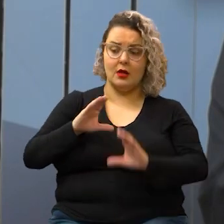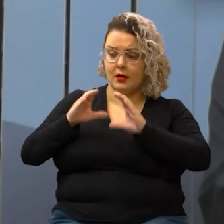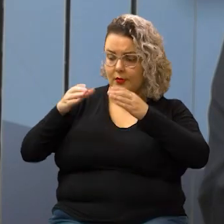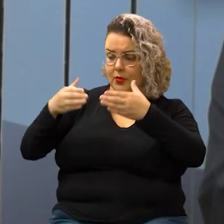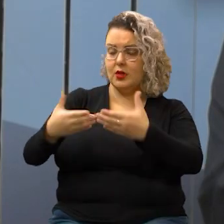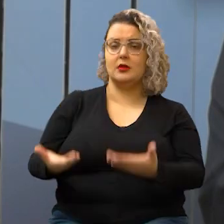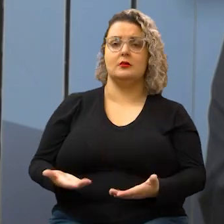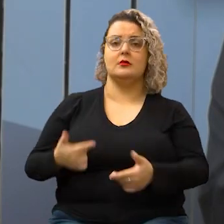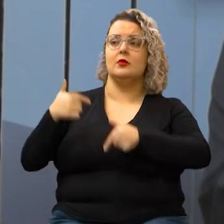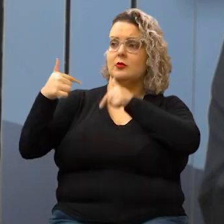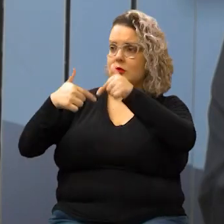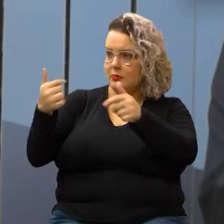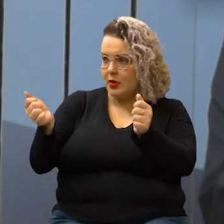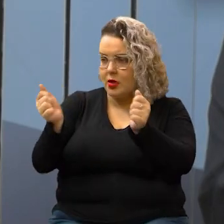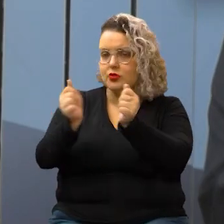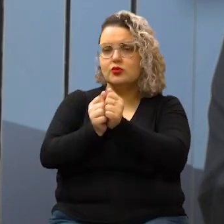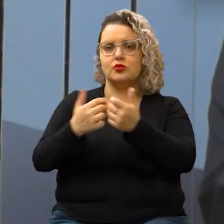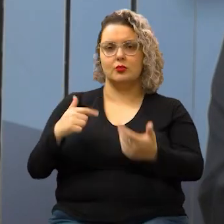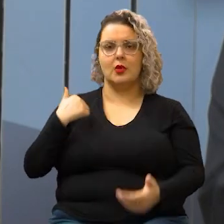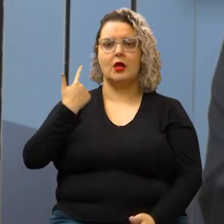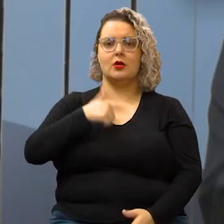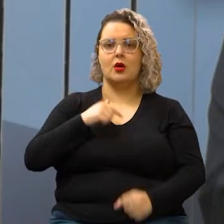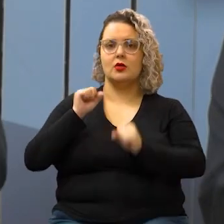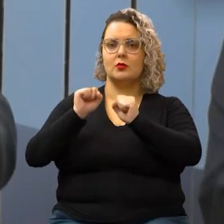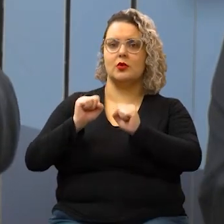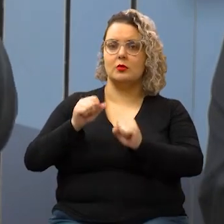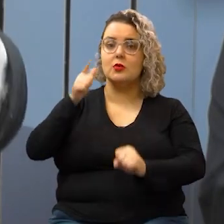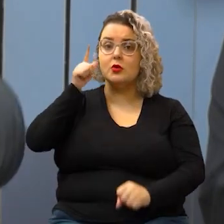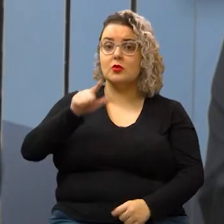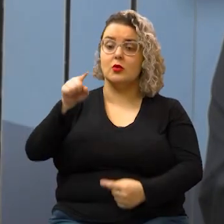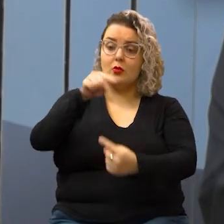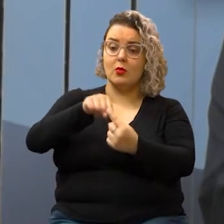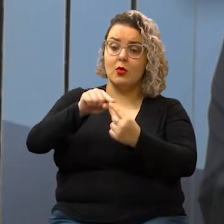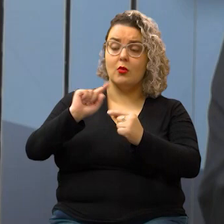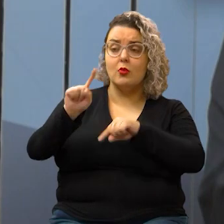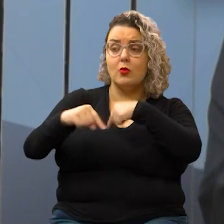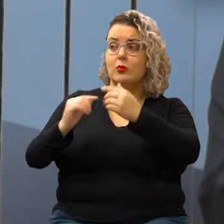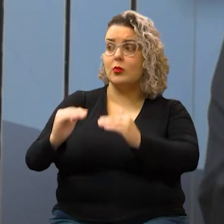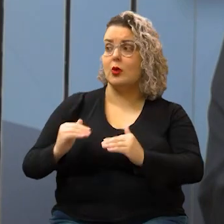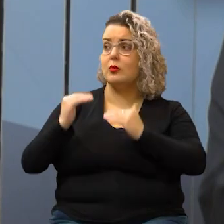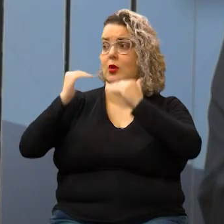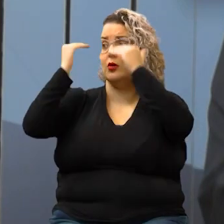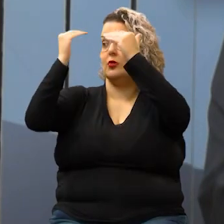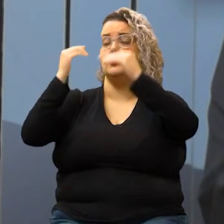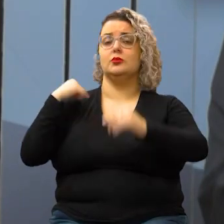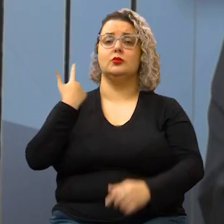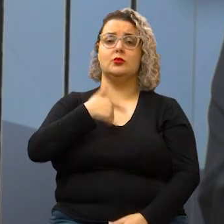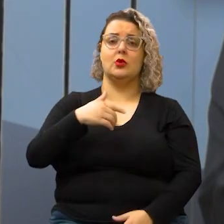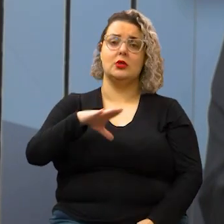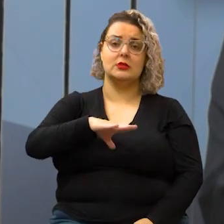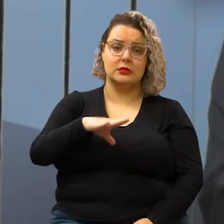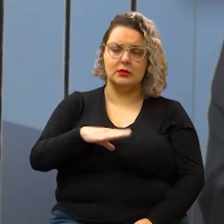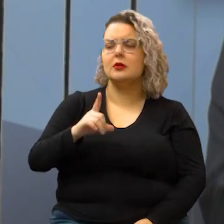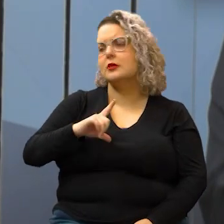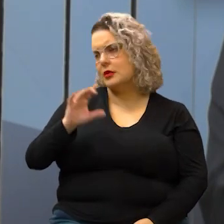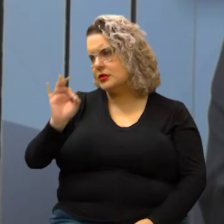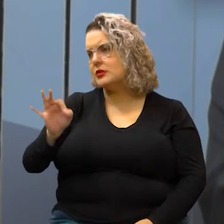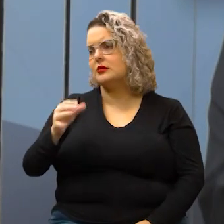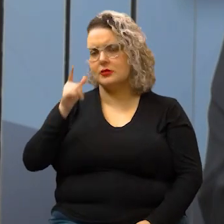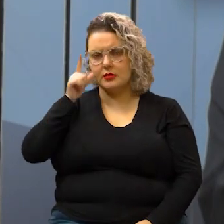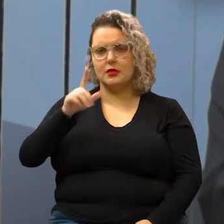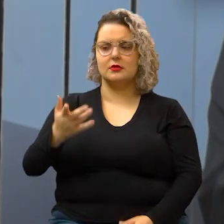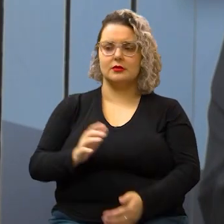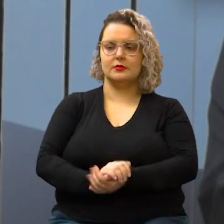comunidade. Né? Vamos trabalhar juntos para que a gente possa alcançar um outro patamar no nosso município. E tenho certeza que a gente vai